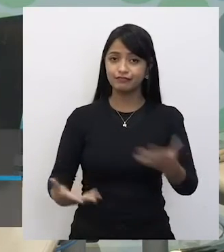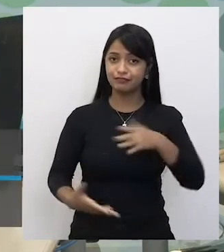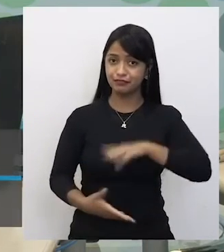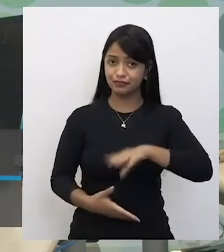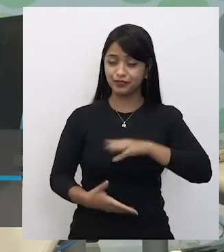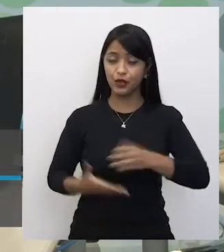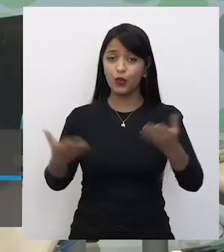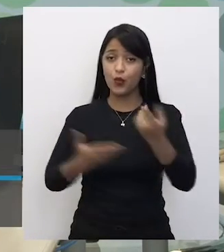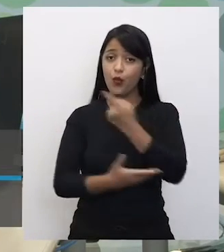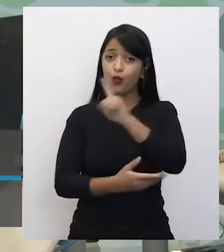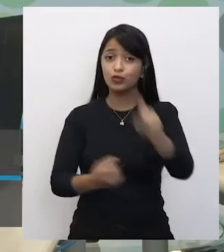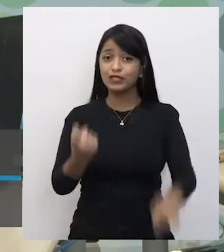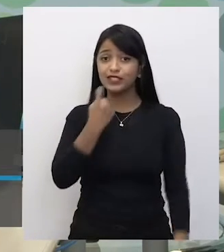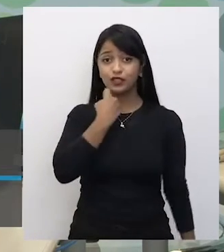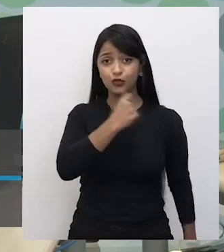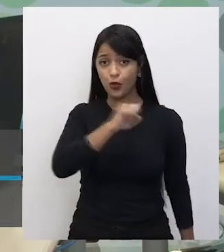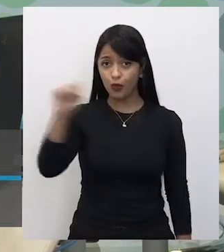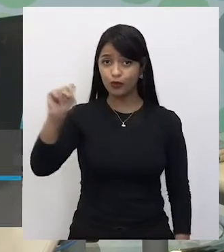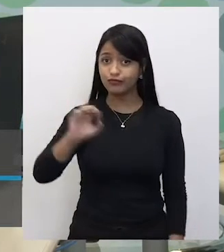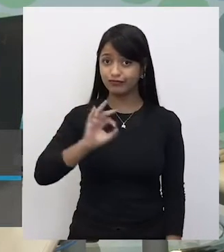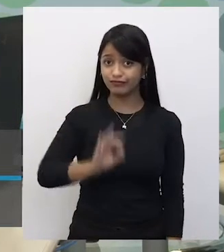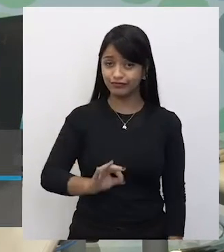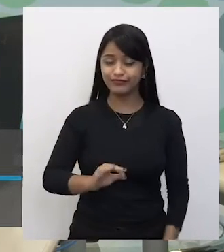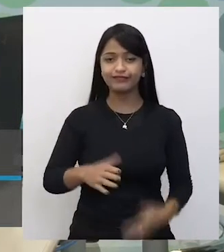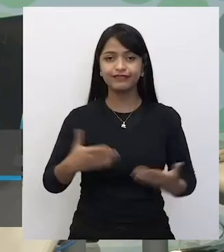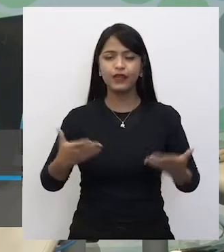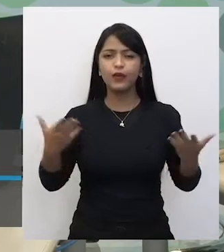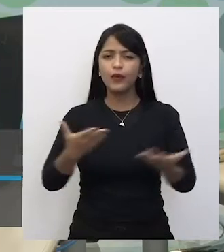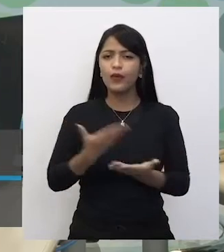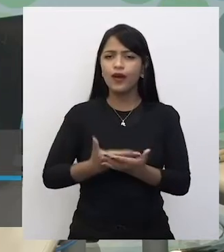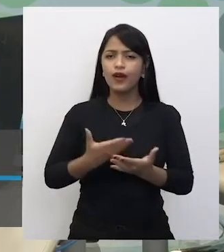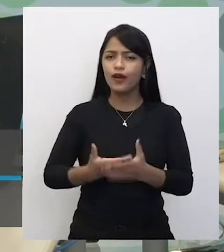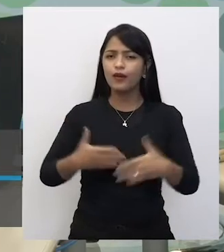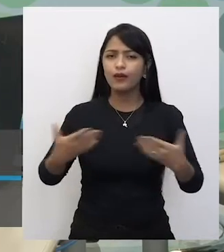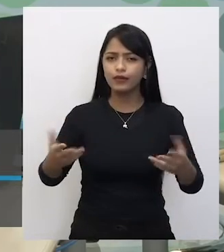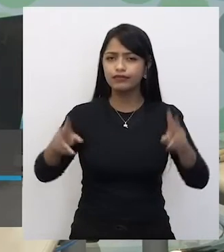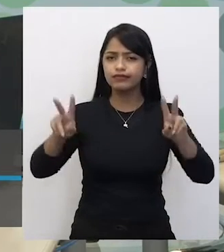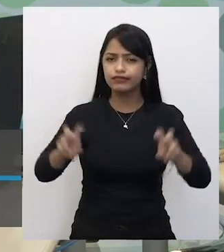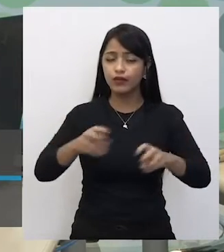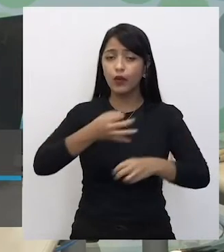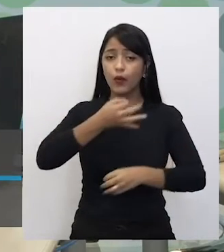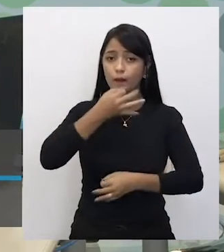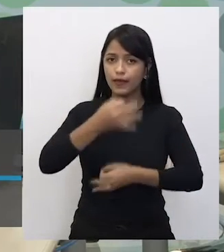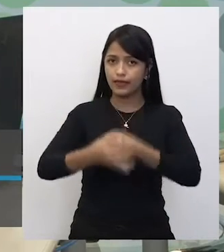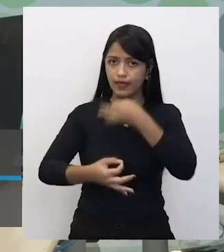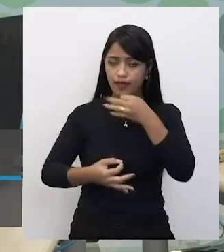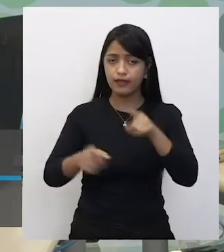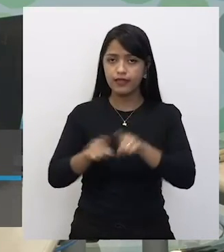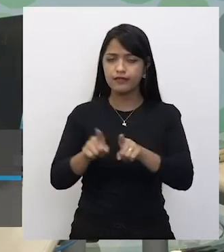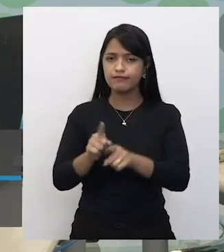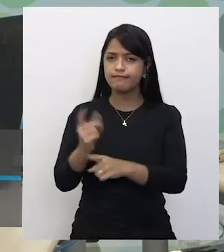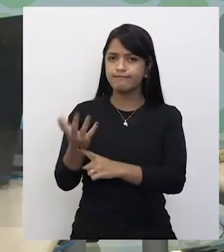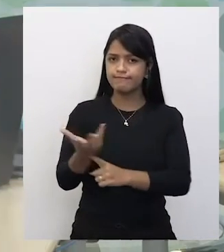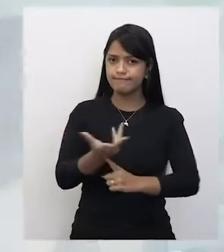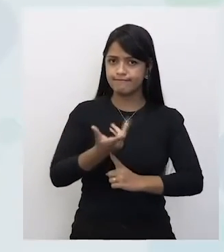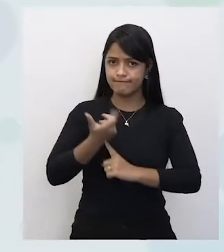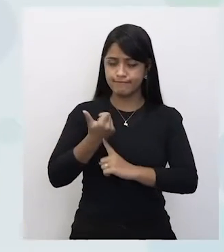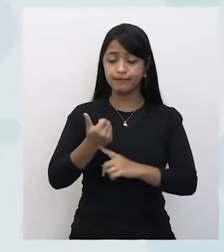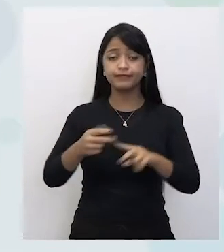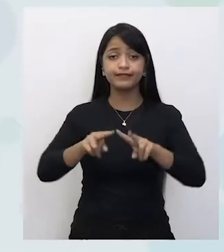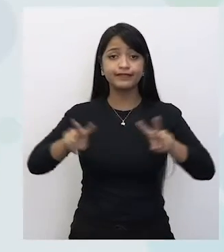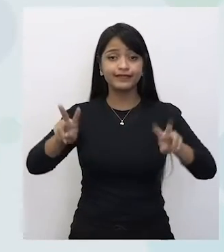porque sextou, hein? Nossa aula de hoje, opinião e persuasão. Tema da nossa aula na tela, por